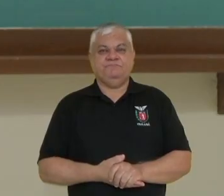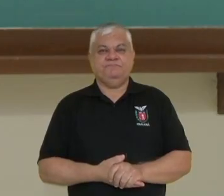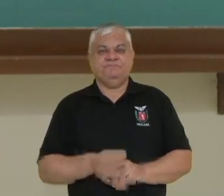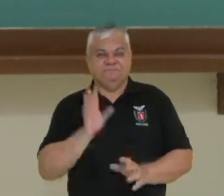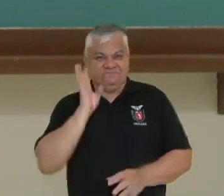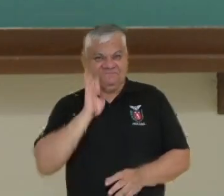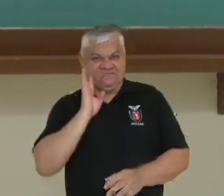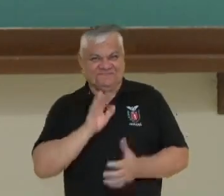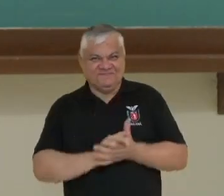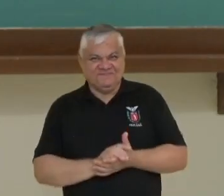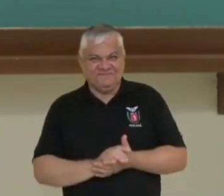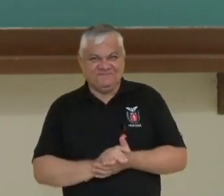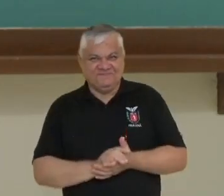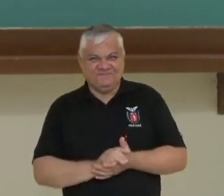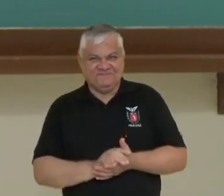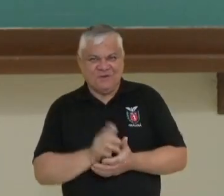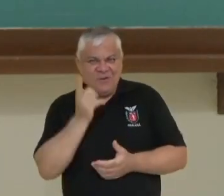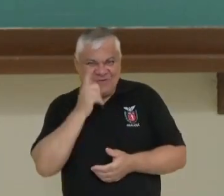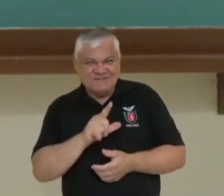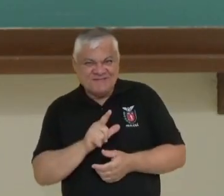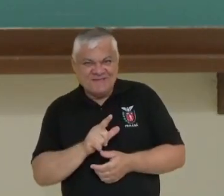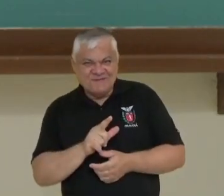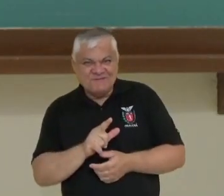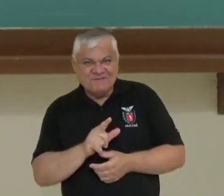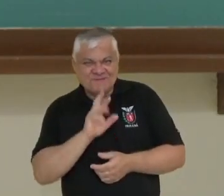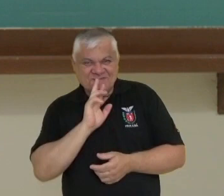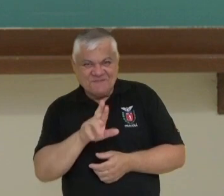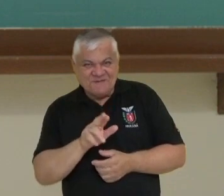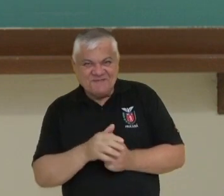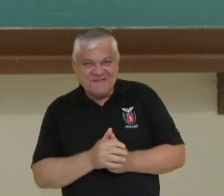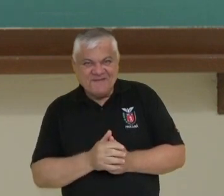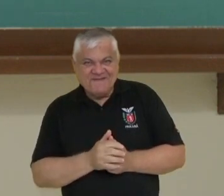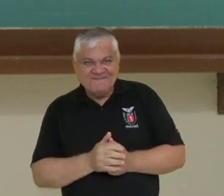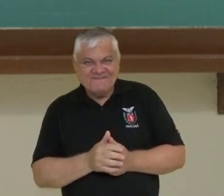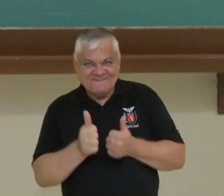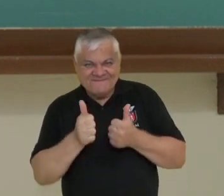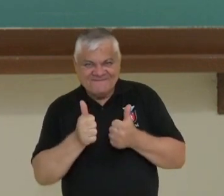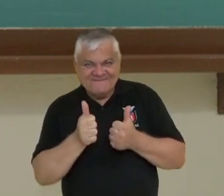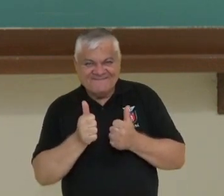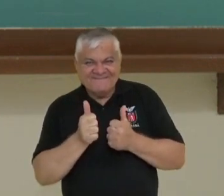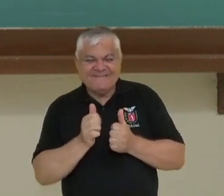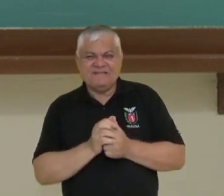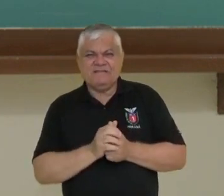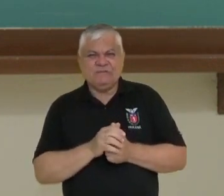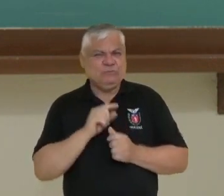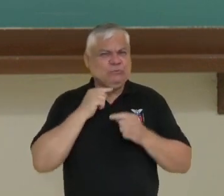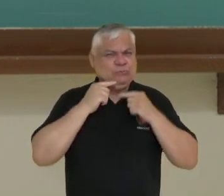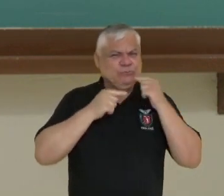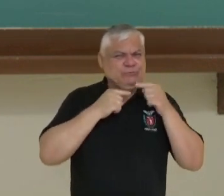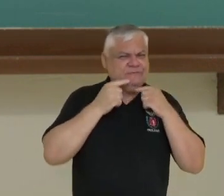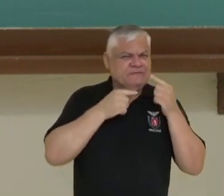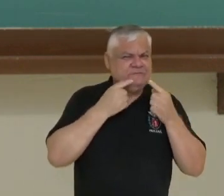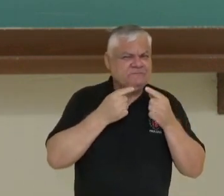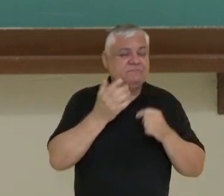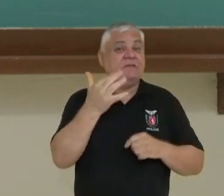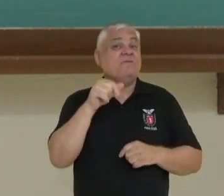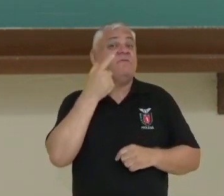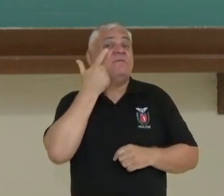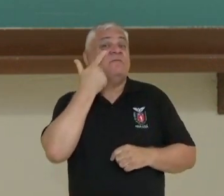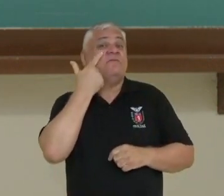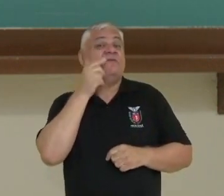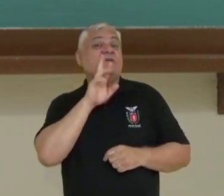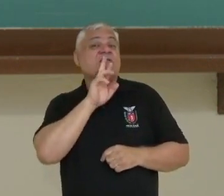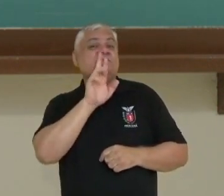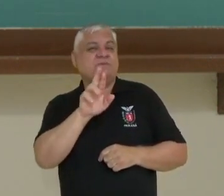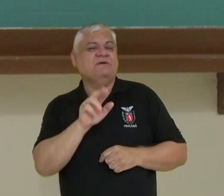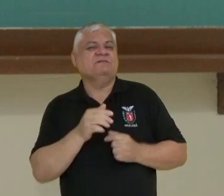Legal, e aí? Você conseguiu então responder o que o professor solicitou? Tá em dúvida ainda? Então vamos conferir então, o